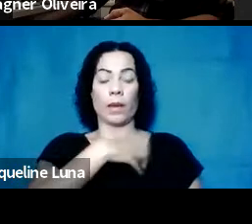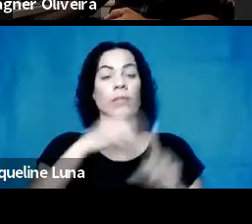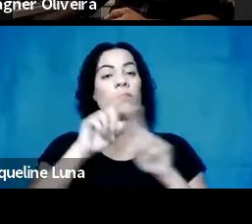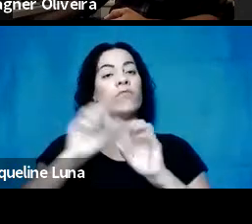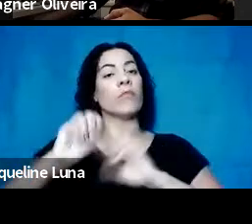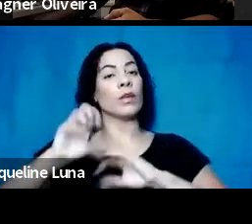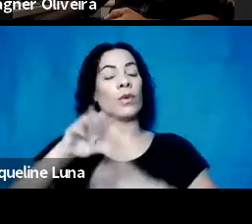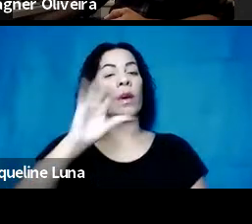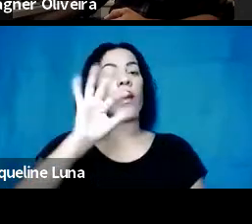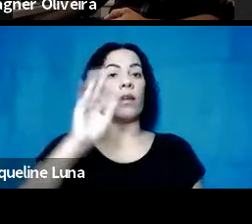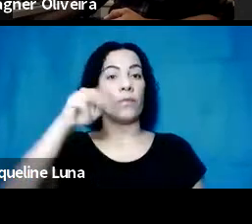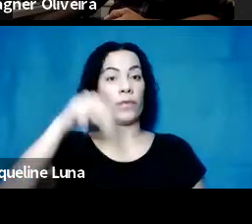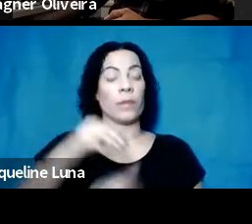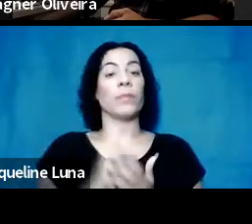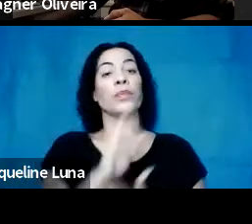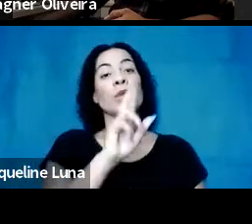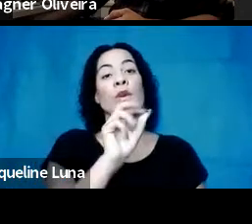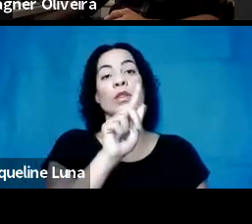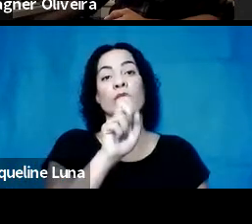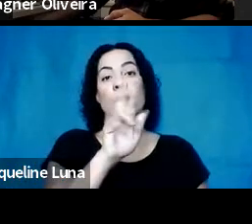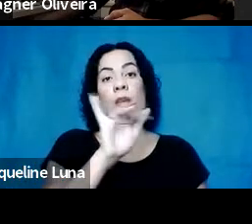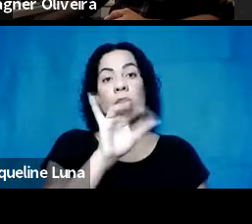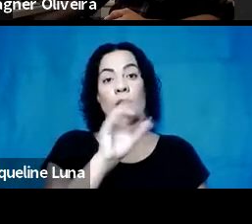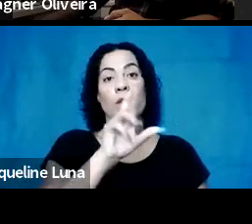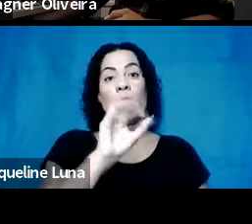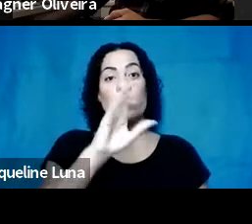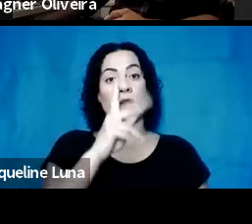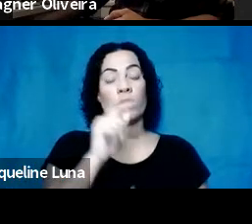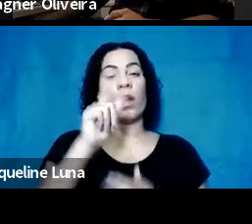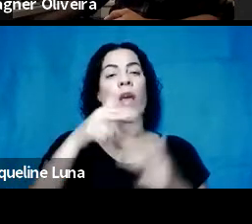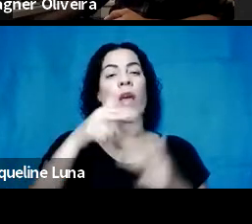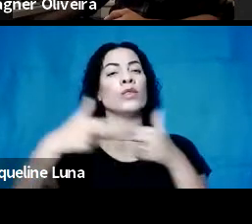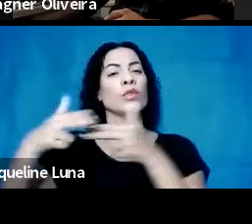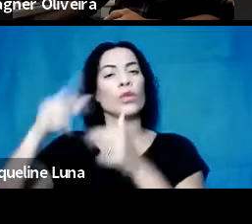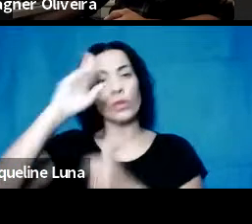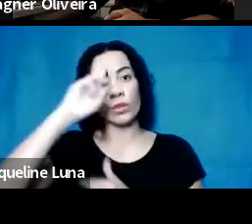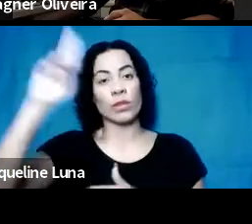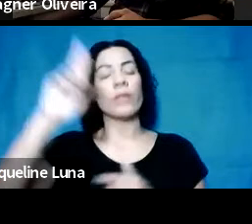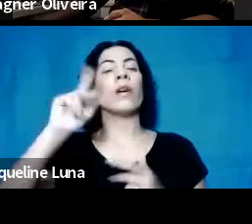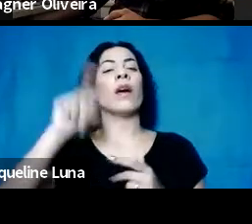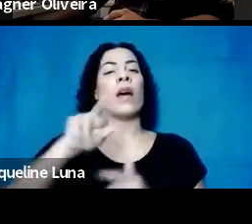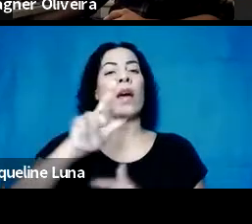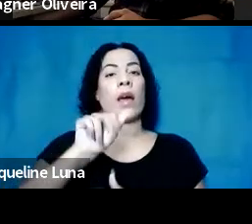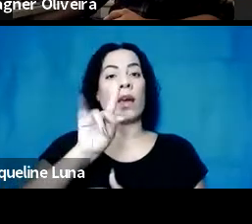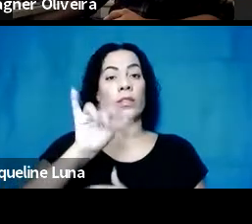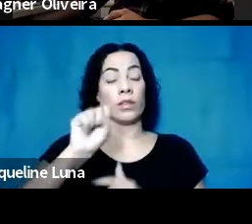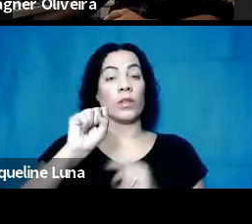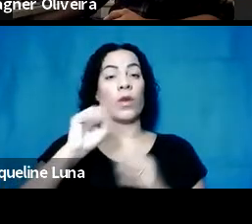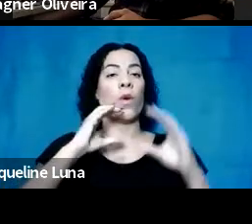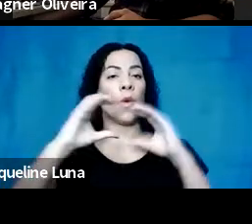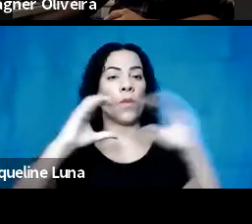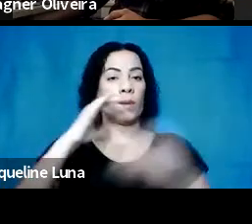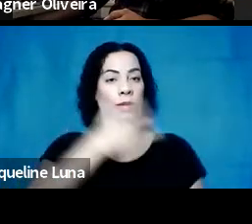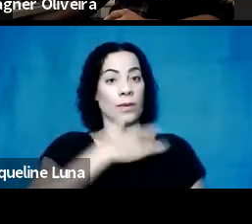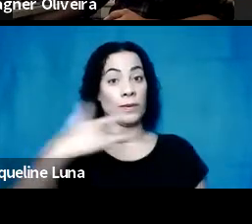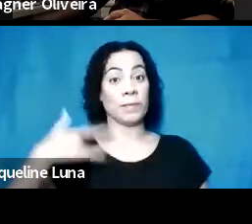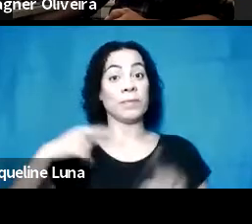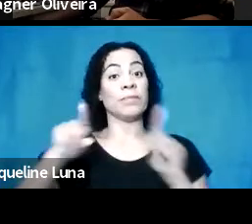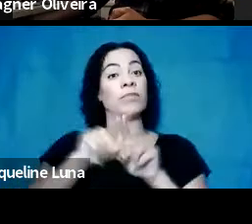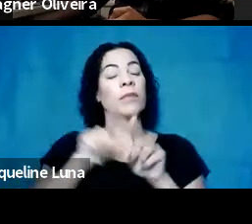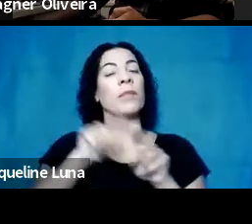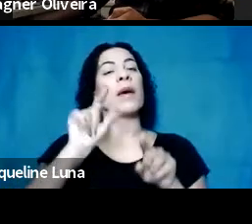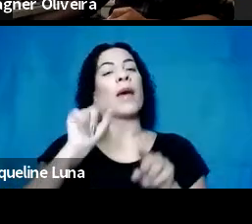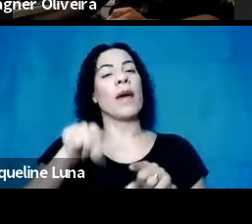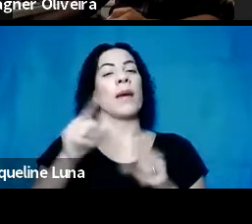FM, Rogério Lannes Rocha, editor-chefe do programa Rádios de Comunicação e Saúde, e a